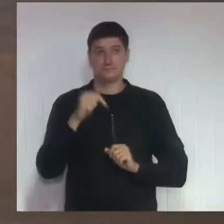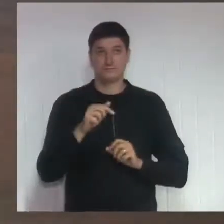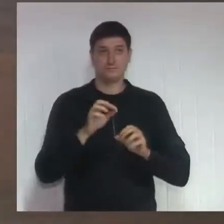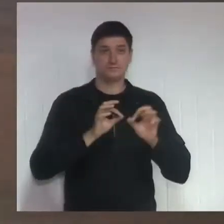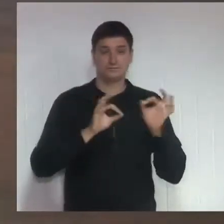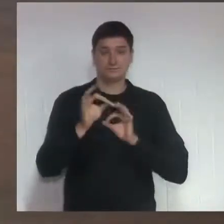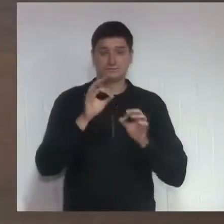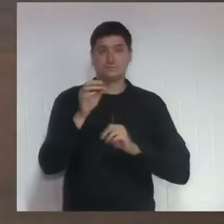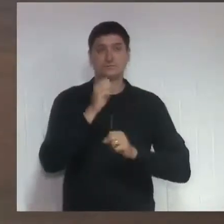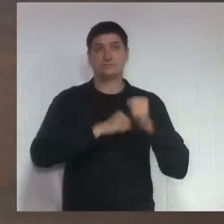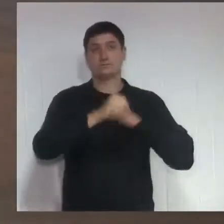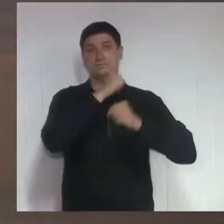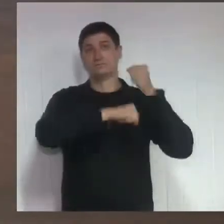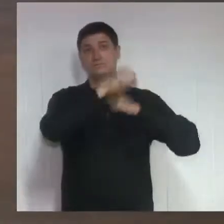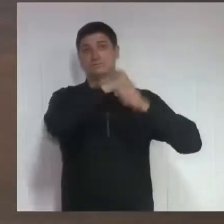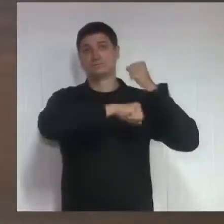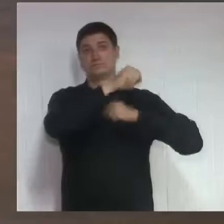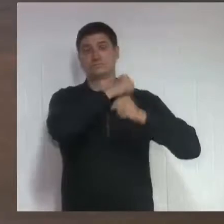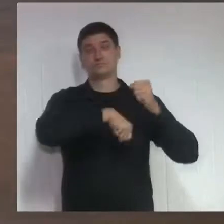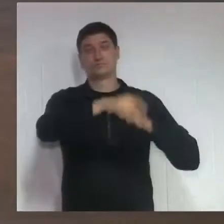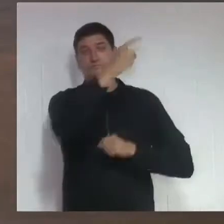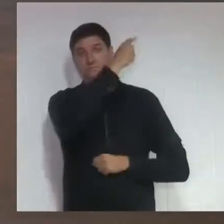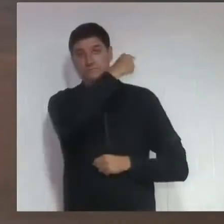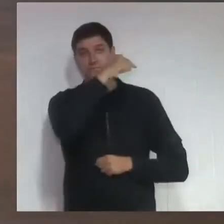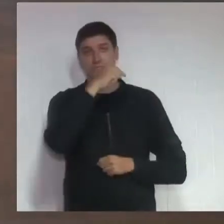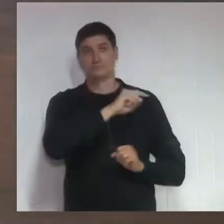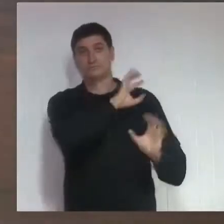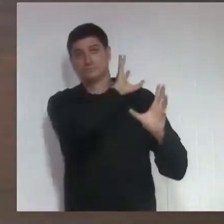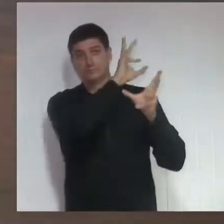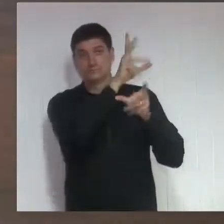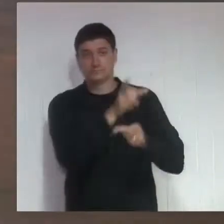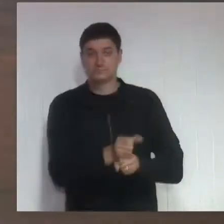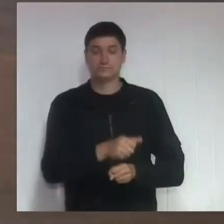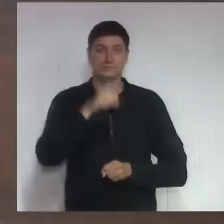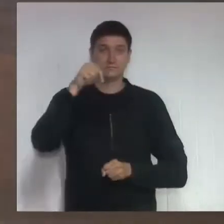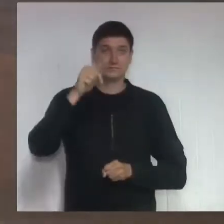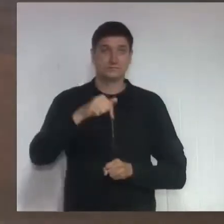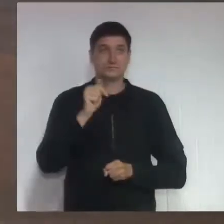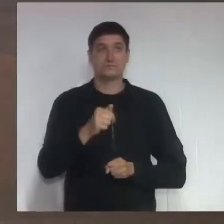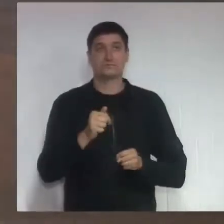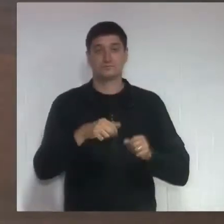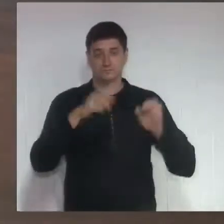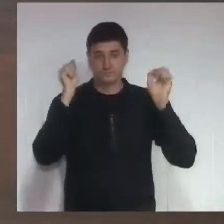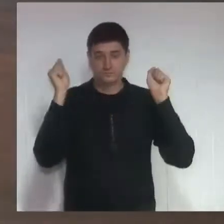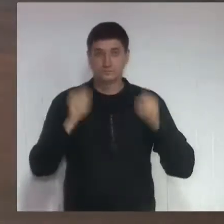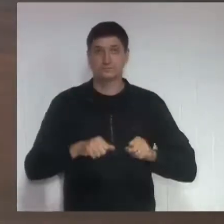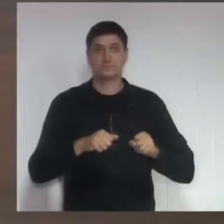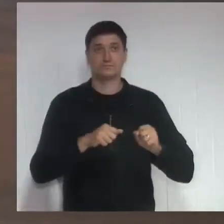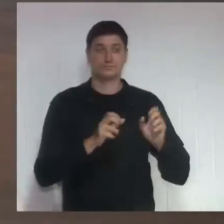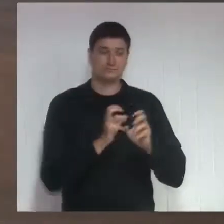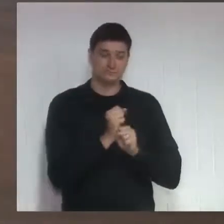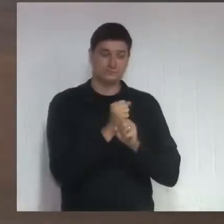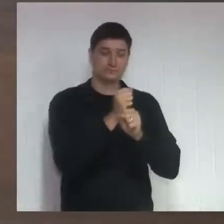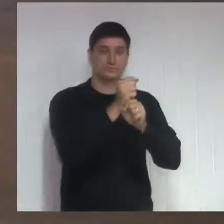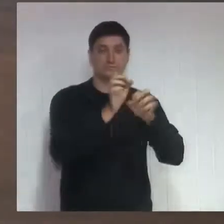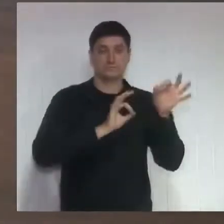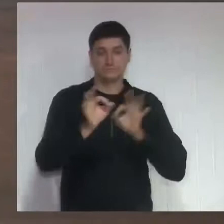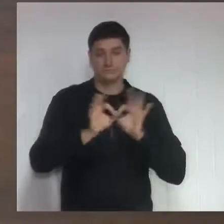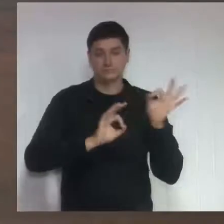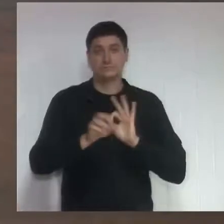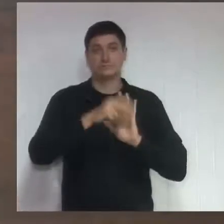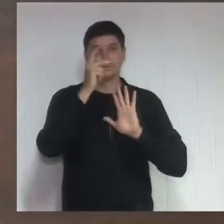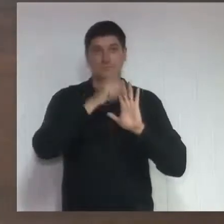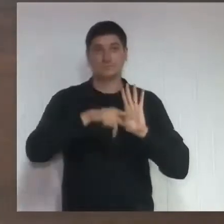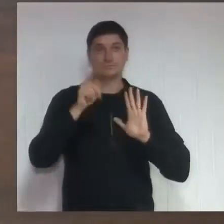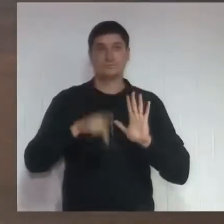longo das últimas décadas vem se consolidando como uma importante ferramenta de planejamento e avaliação das nossas